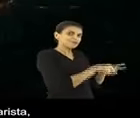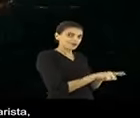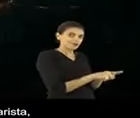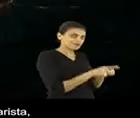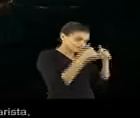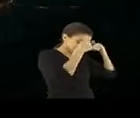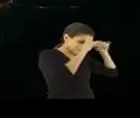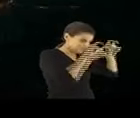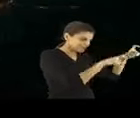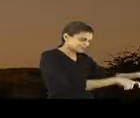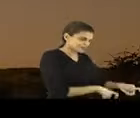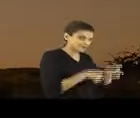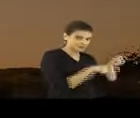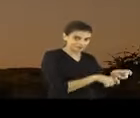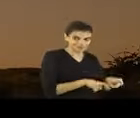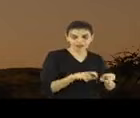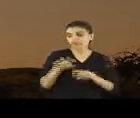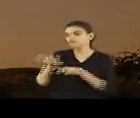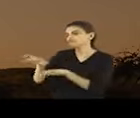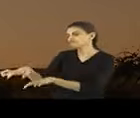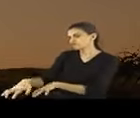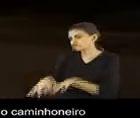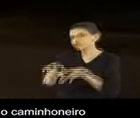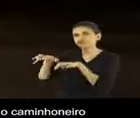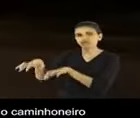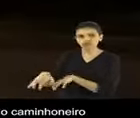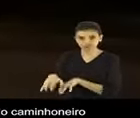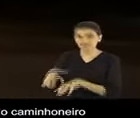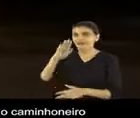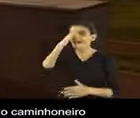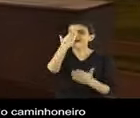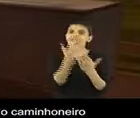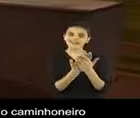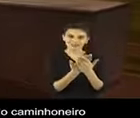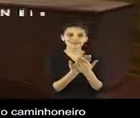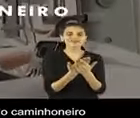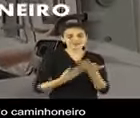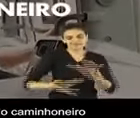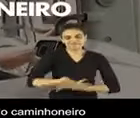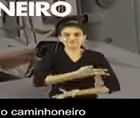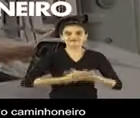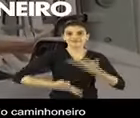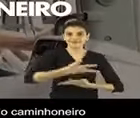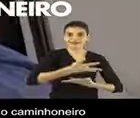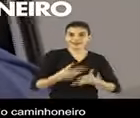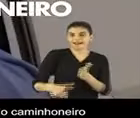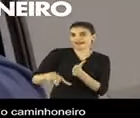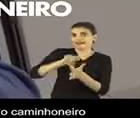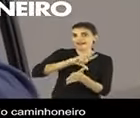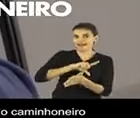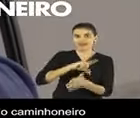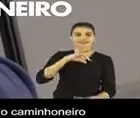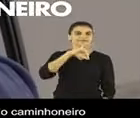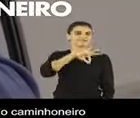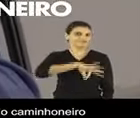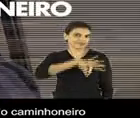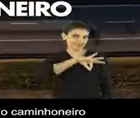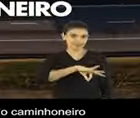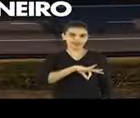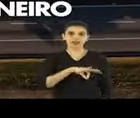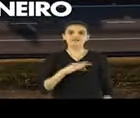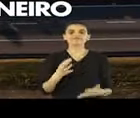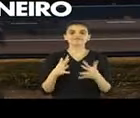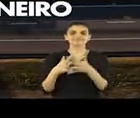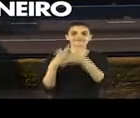do pecuarista, porque acredita na força do agro. O banco que permitirá às transportadoras anteciparem o dinheiro na conta do